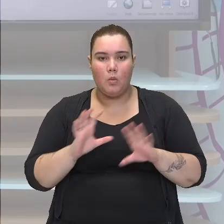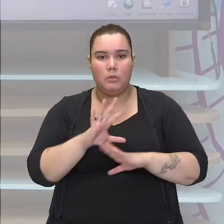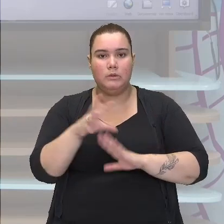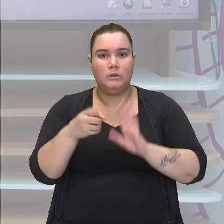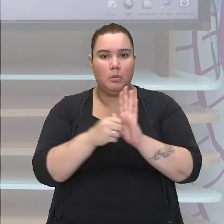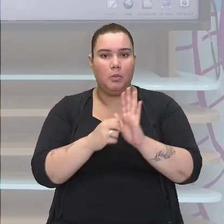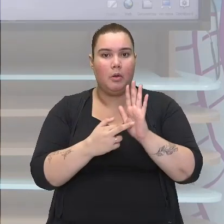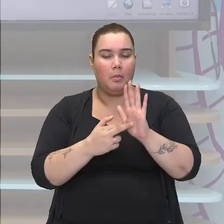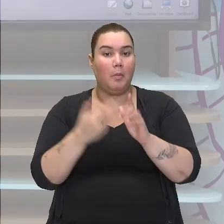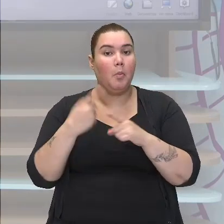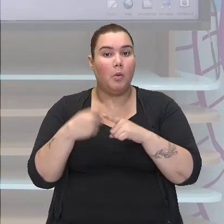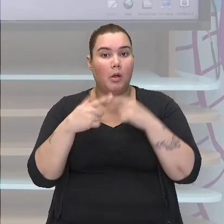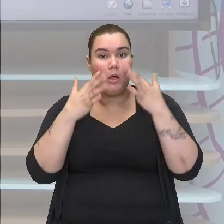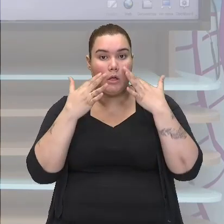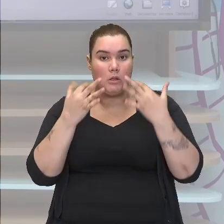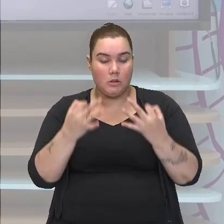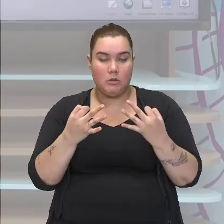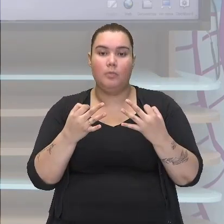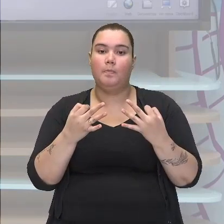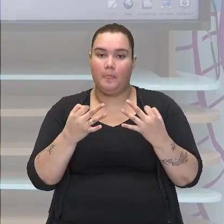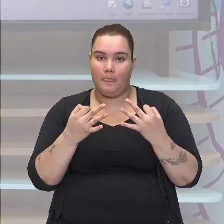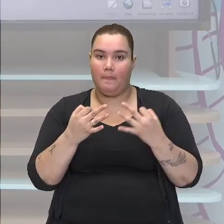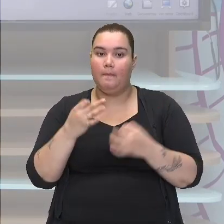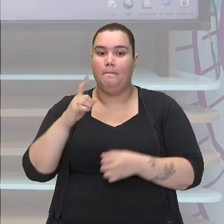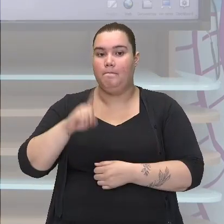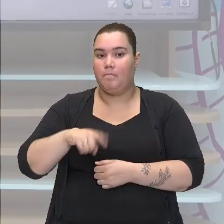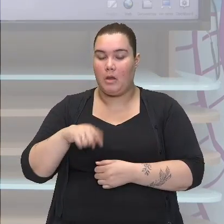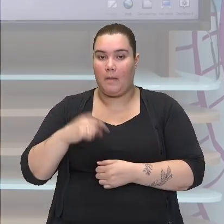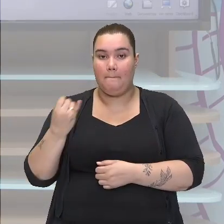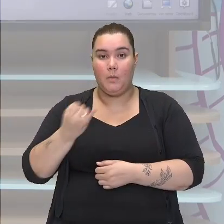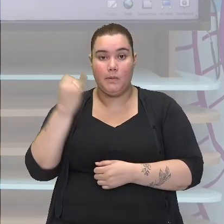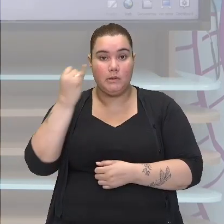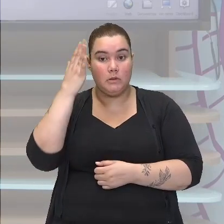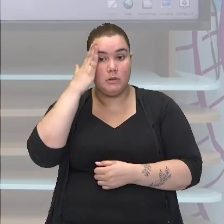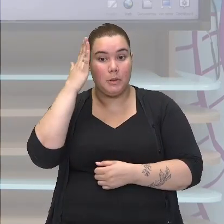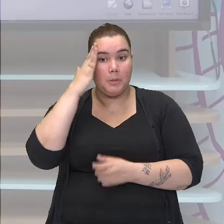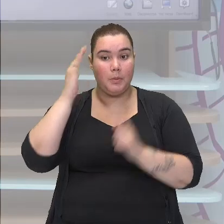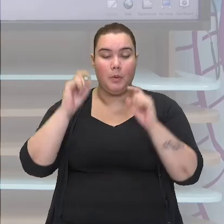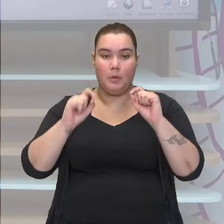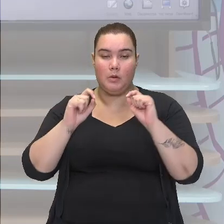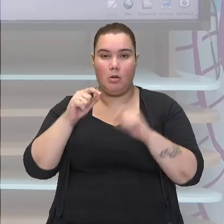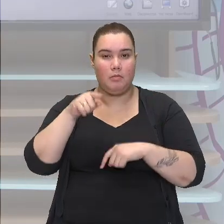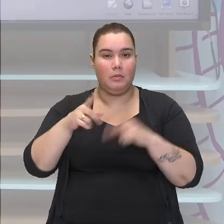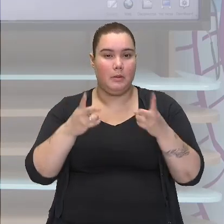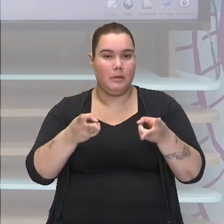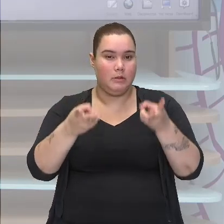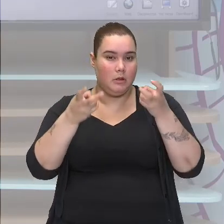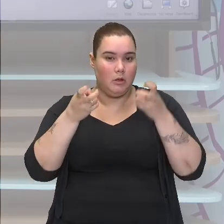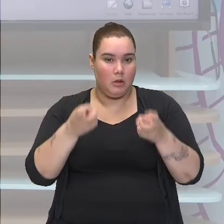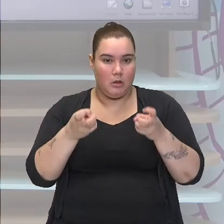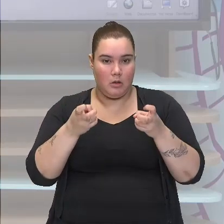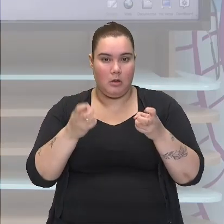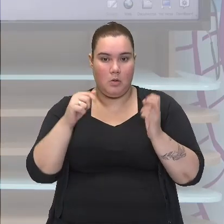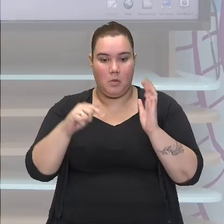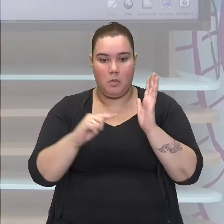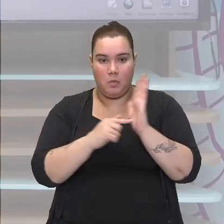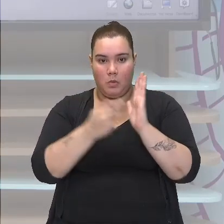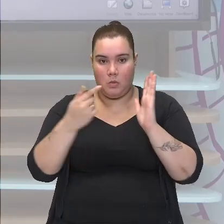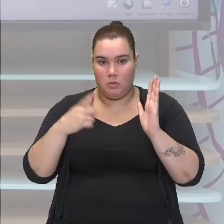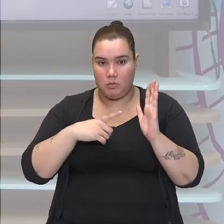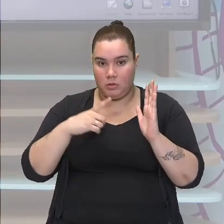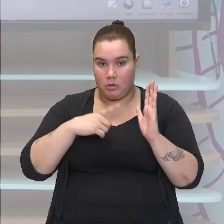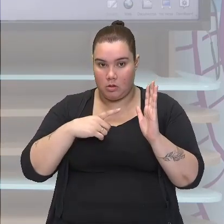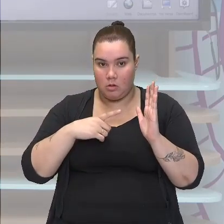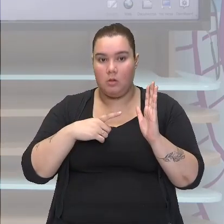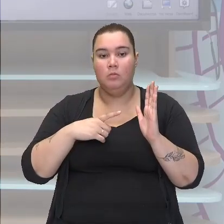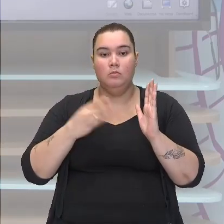pessoal? Porque é importante que você, ao observar o ponto que vai ser dado, você